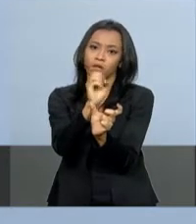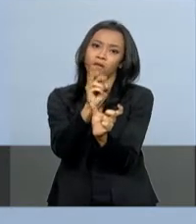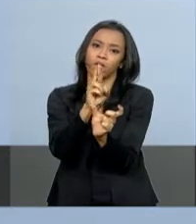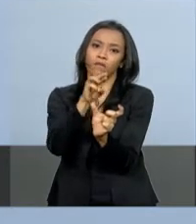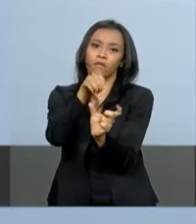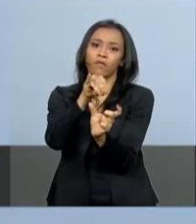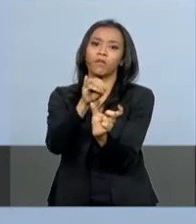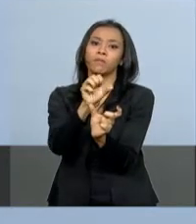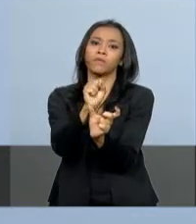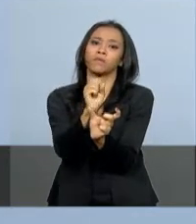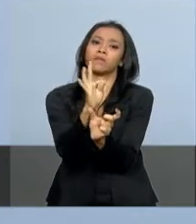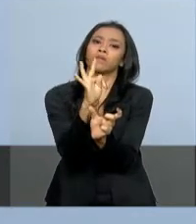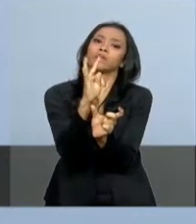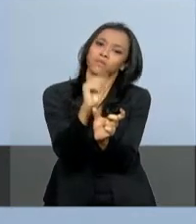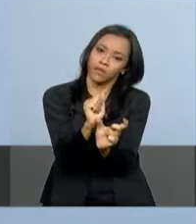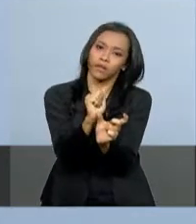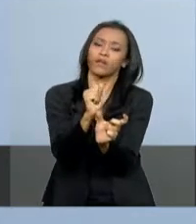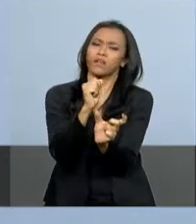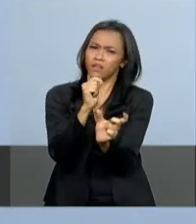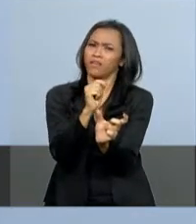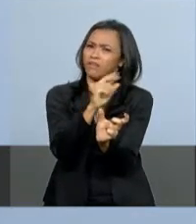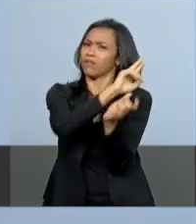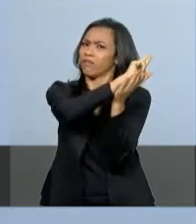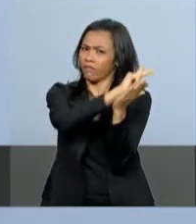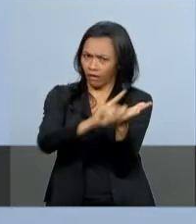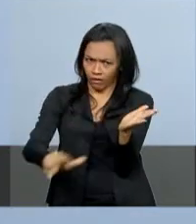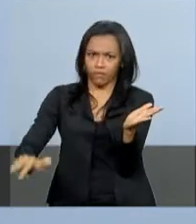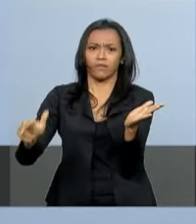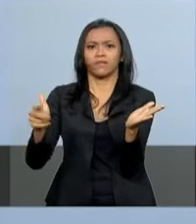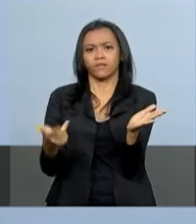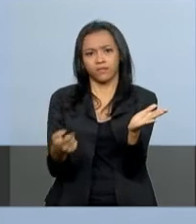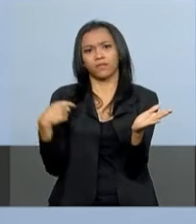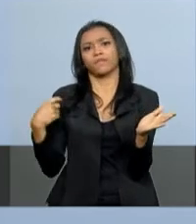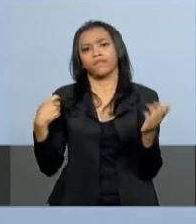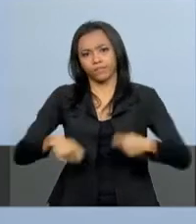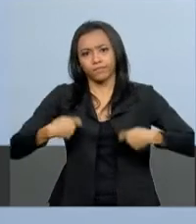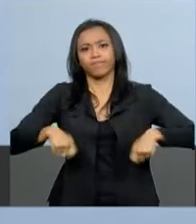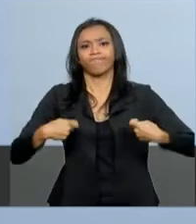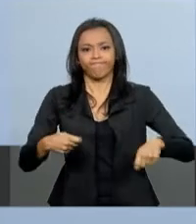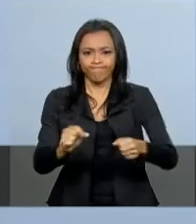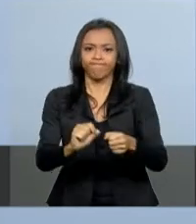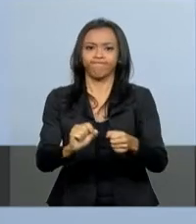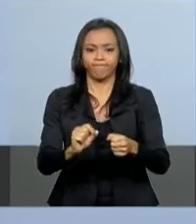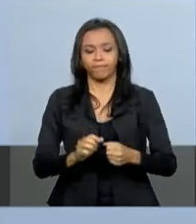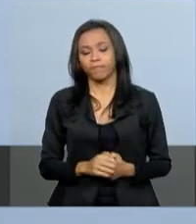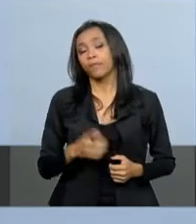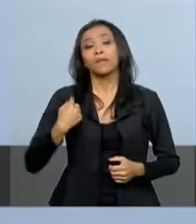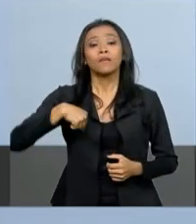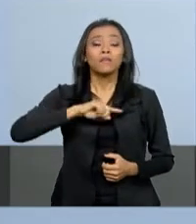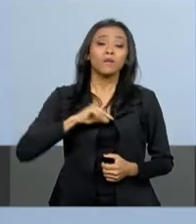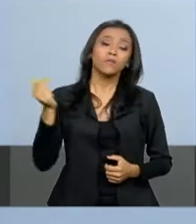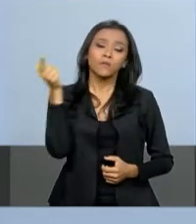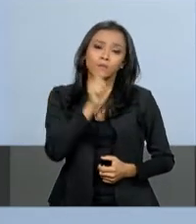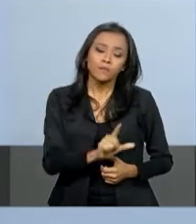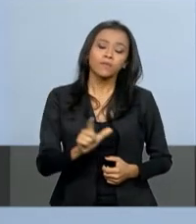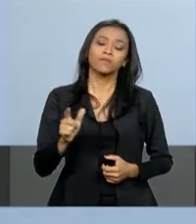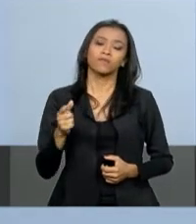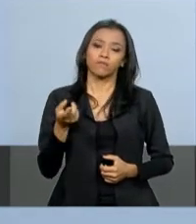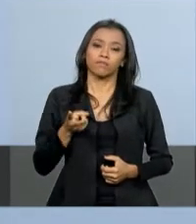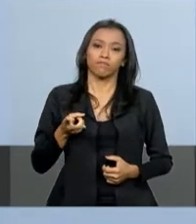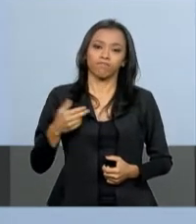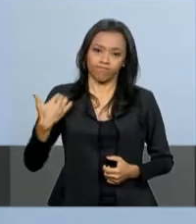há muito necessárias e que conseguimos levar adiante